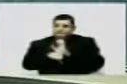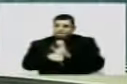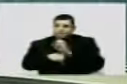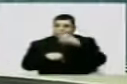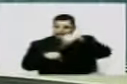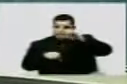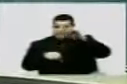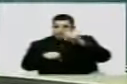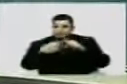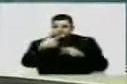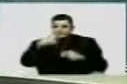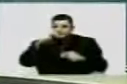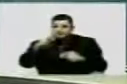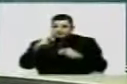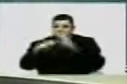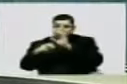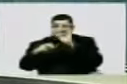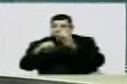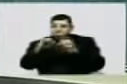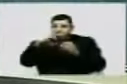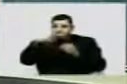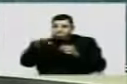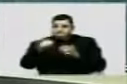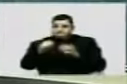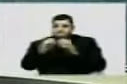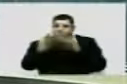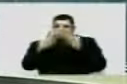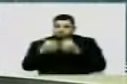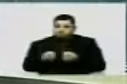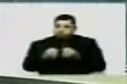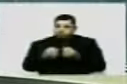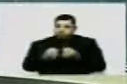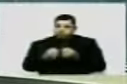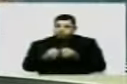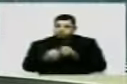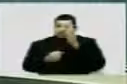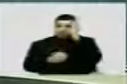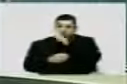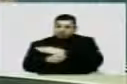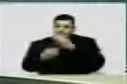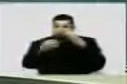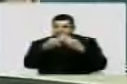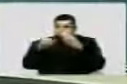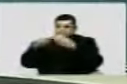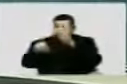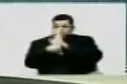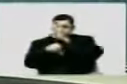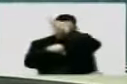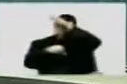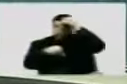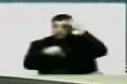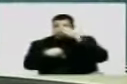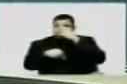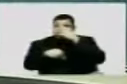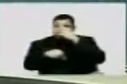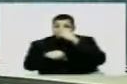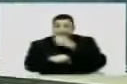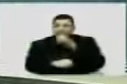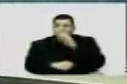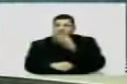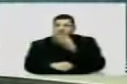Estado, leva os 25% de ICMS, que pertence aos miseráveis municípios do interior do Estado do